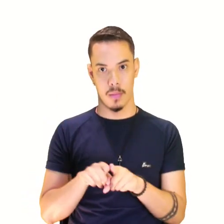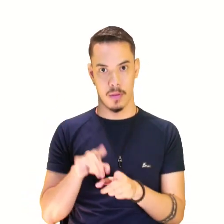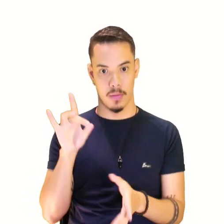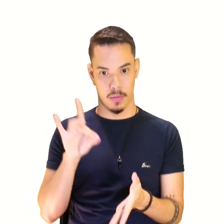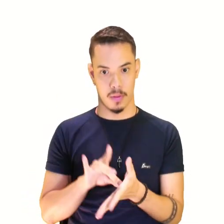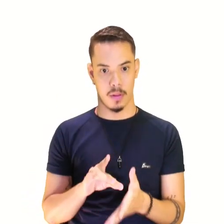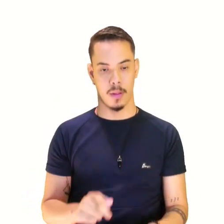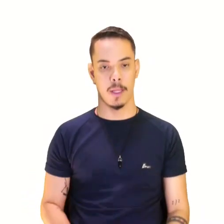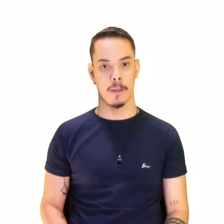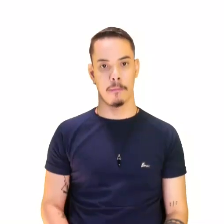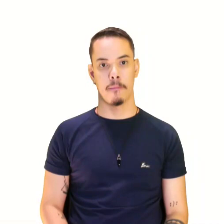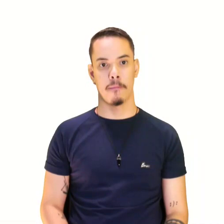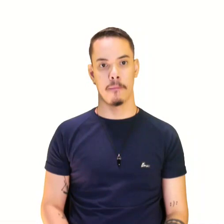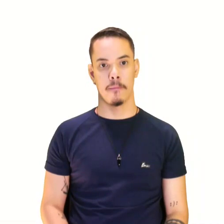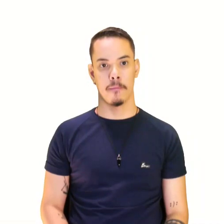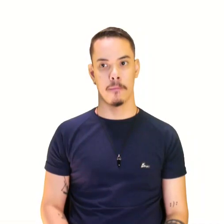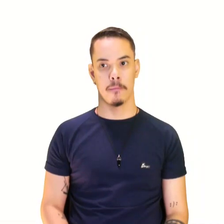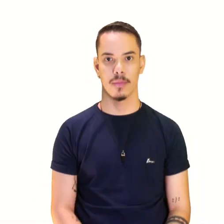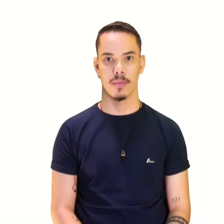ser diretamente, não é proporcional.